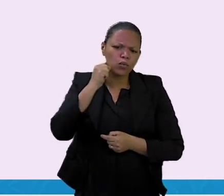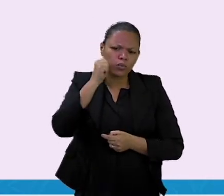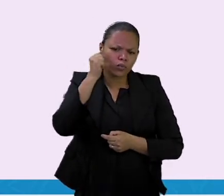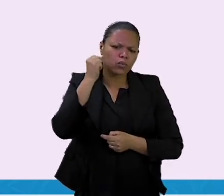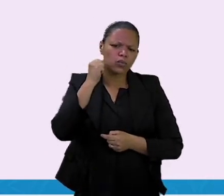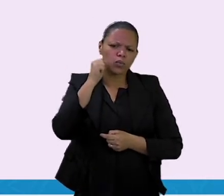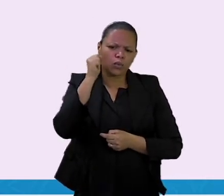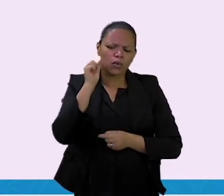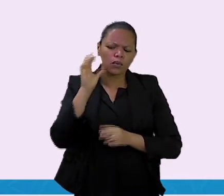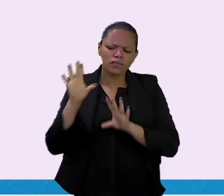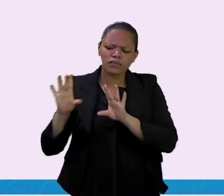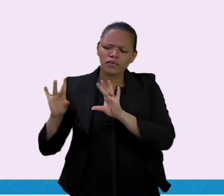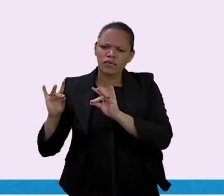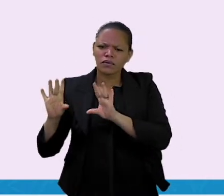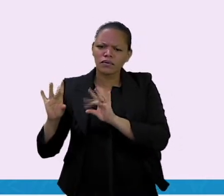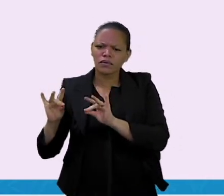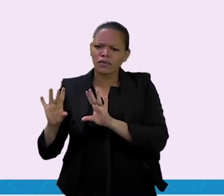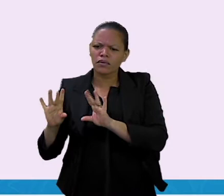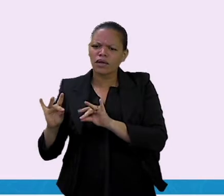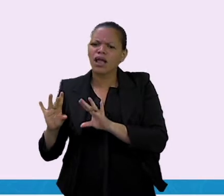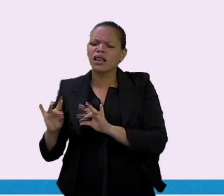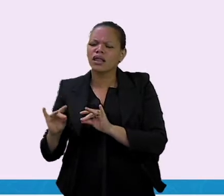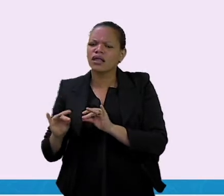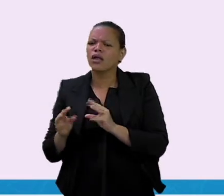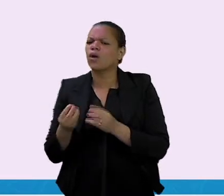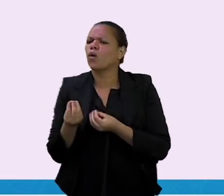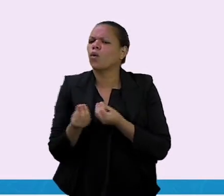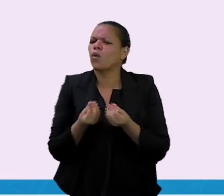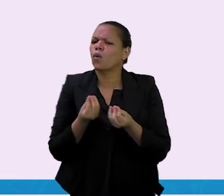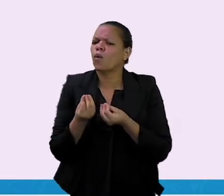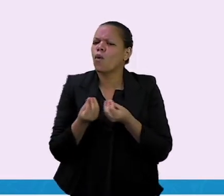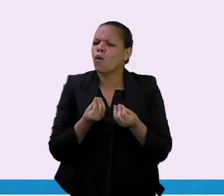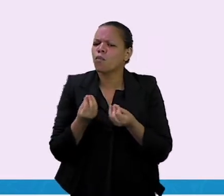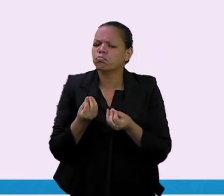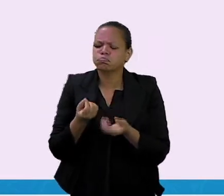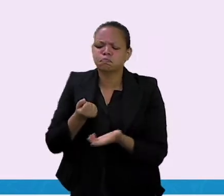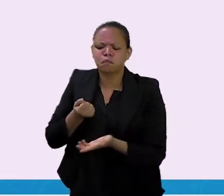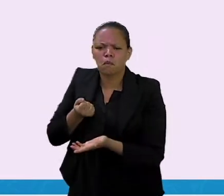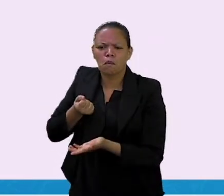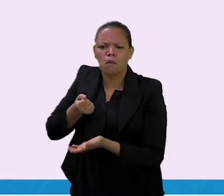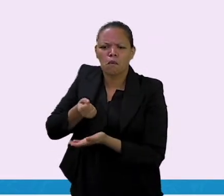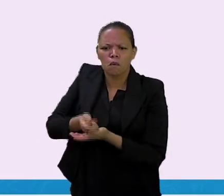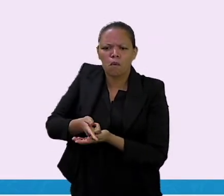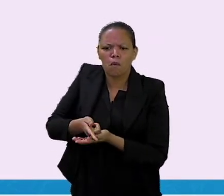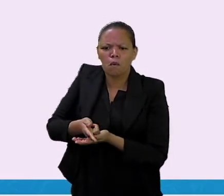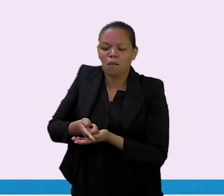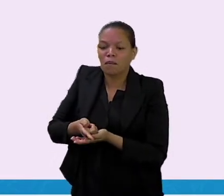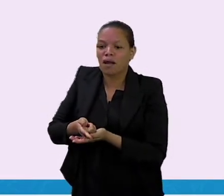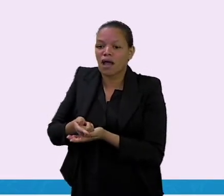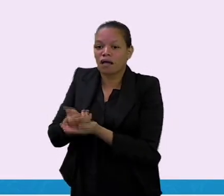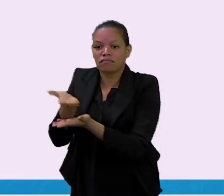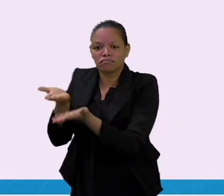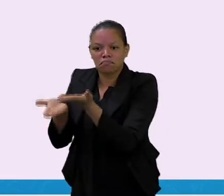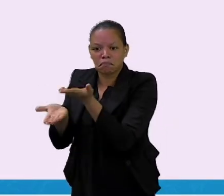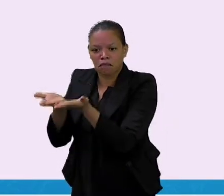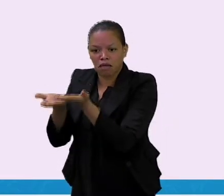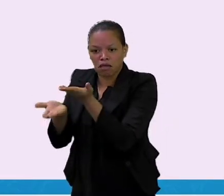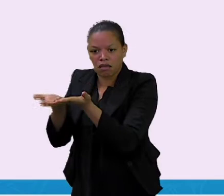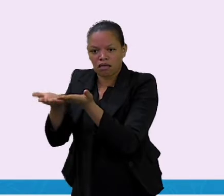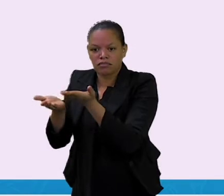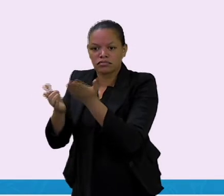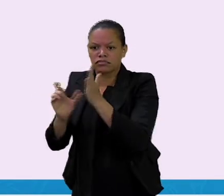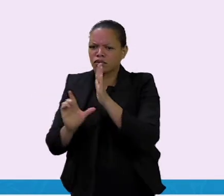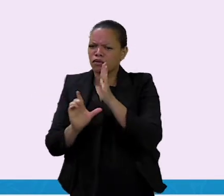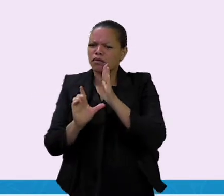líquido, nós vamos vender e vamos comprar ele em mililitros. A água, a